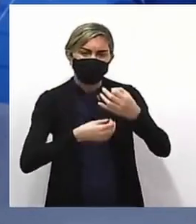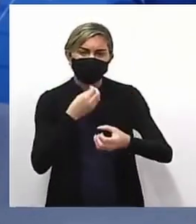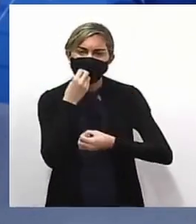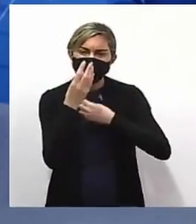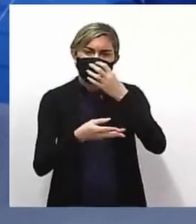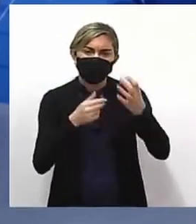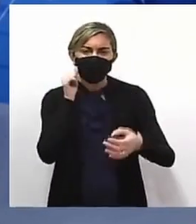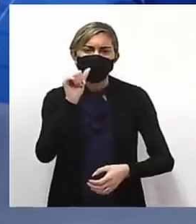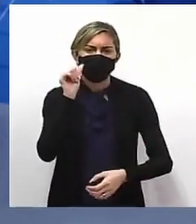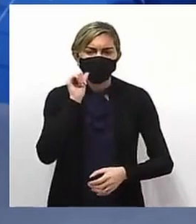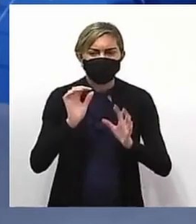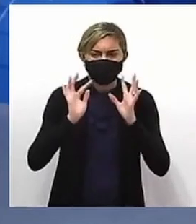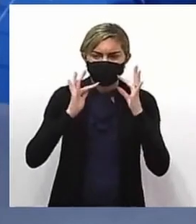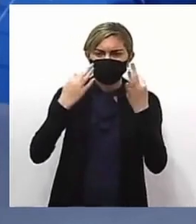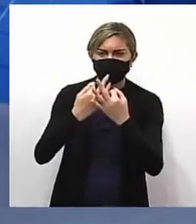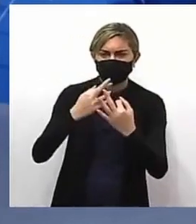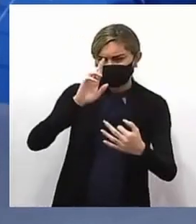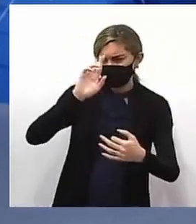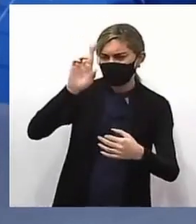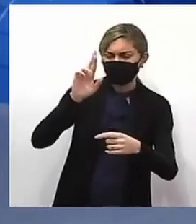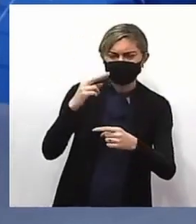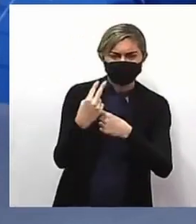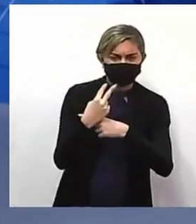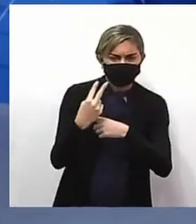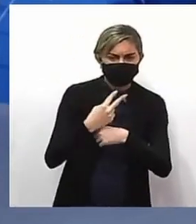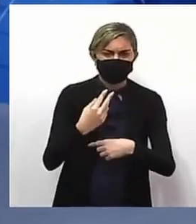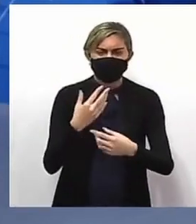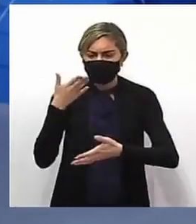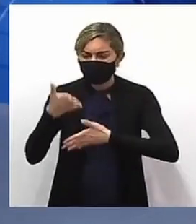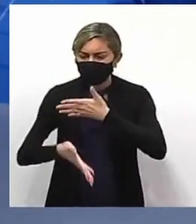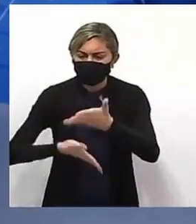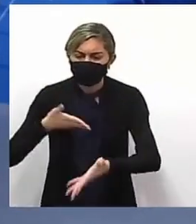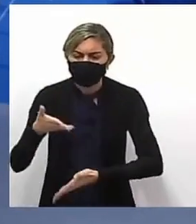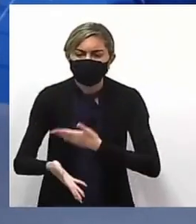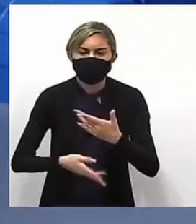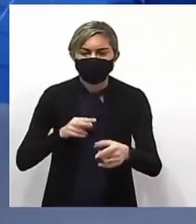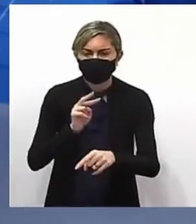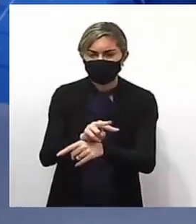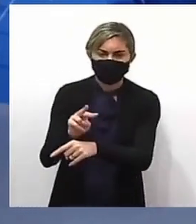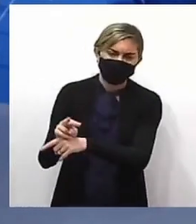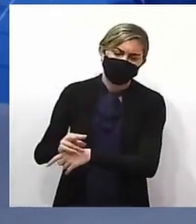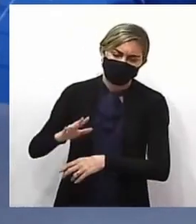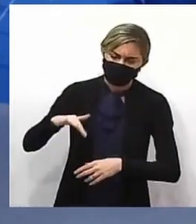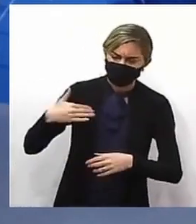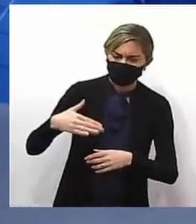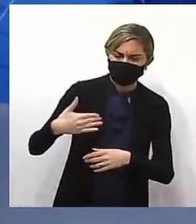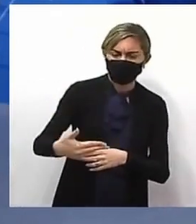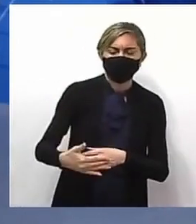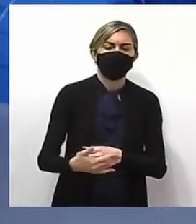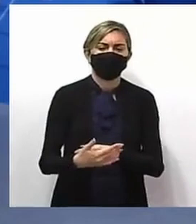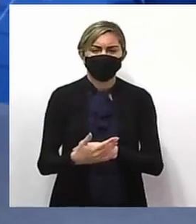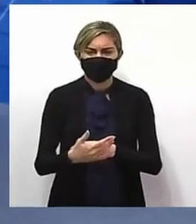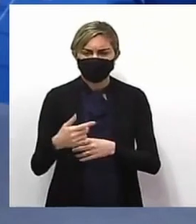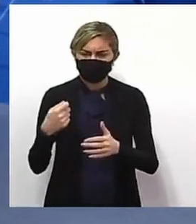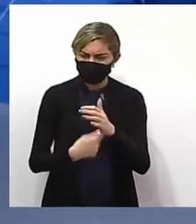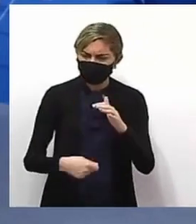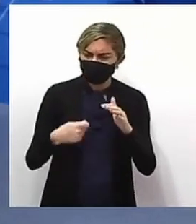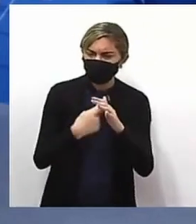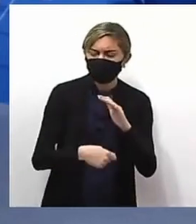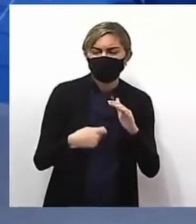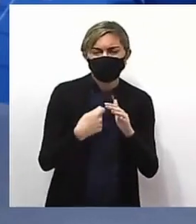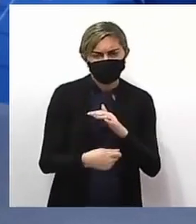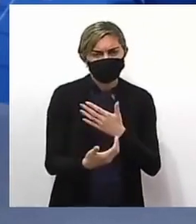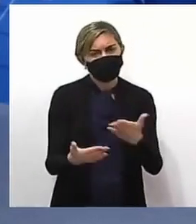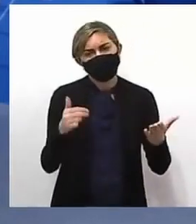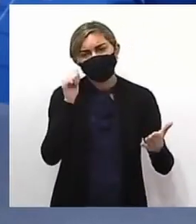de famílias, que estão ali tentando conduzir as suas vidas, que estão diariamente travando tantas lutas, né? Porque é isso,